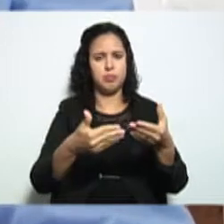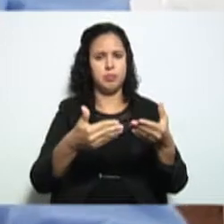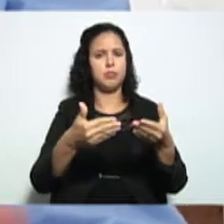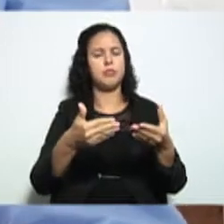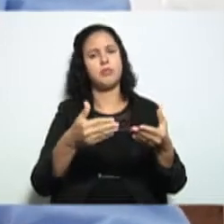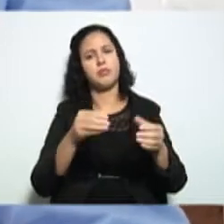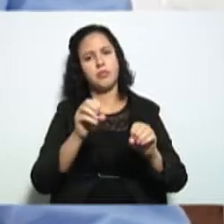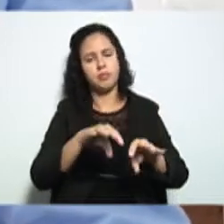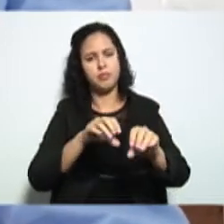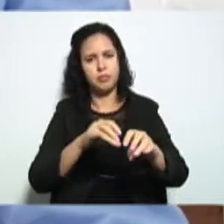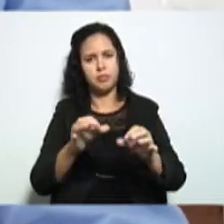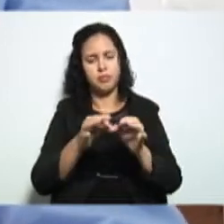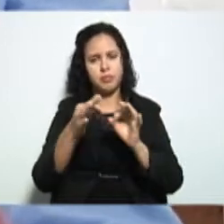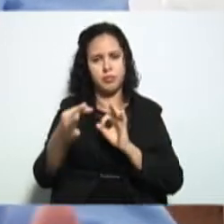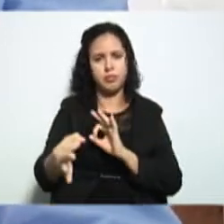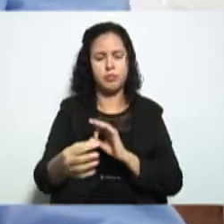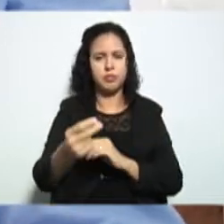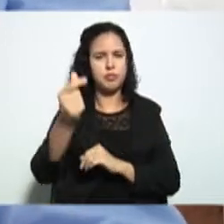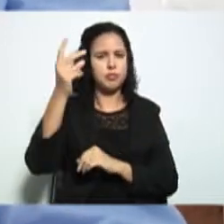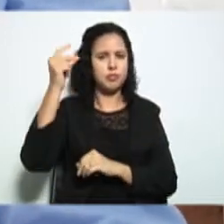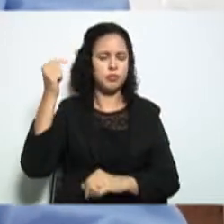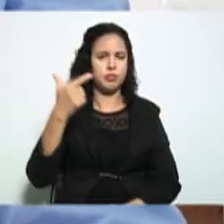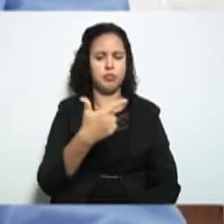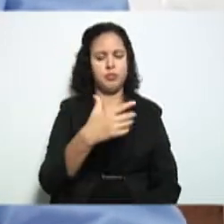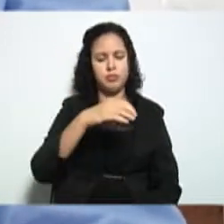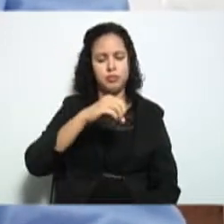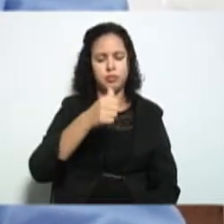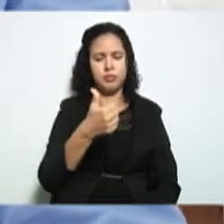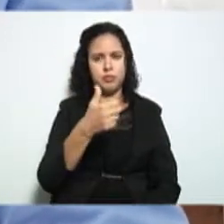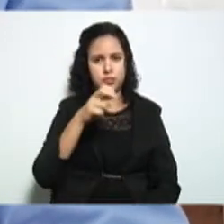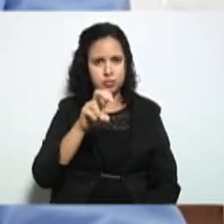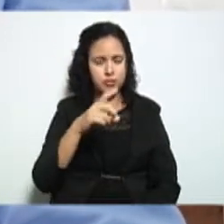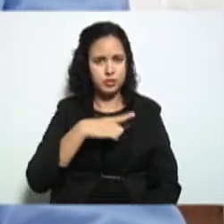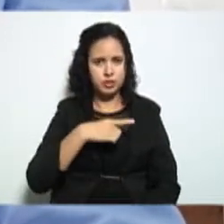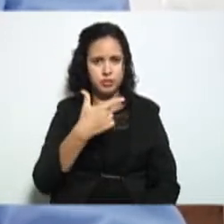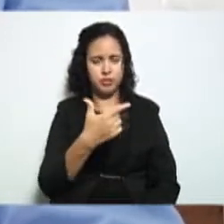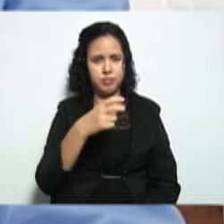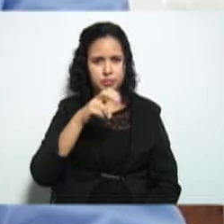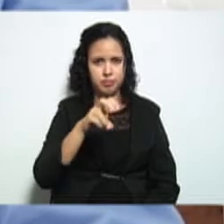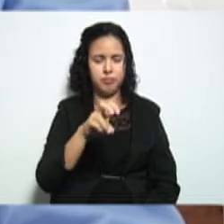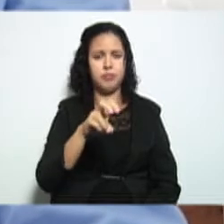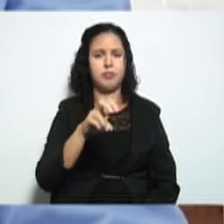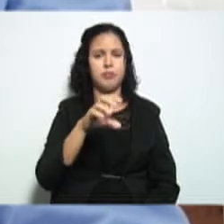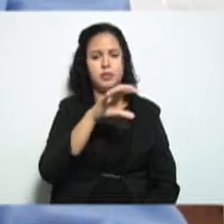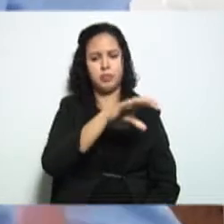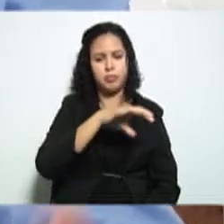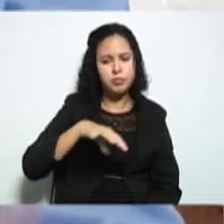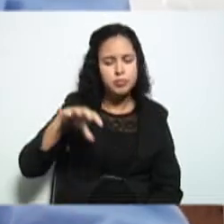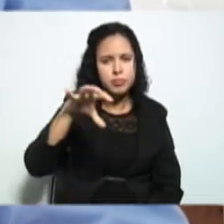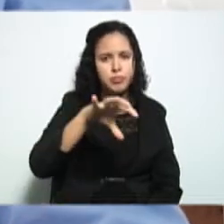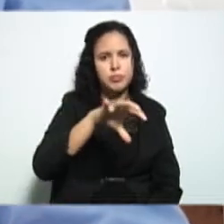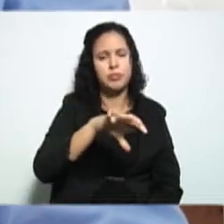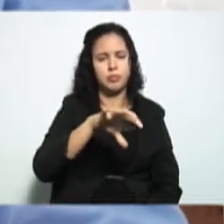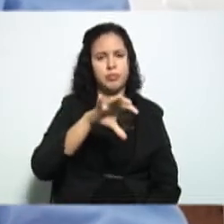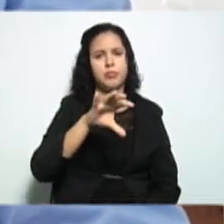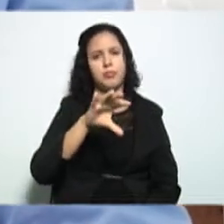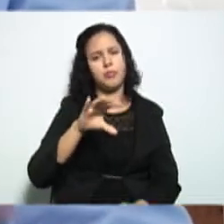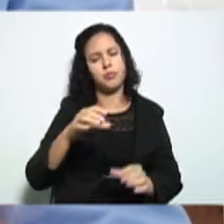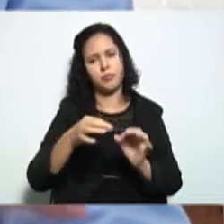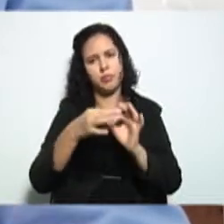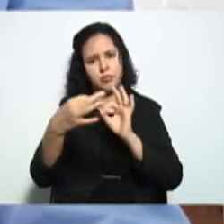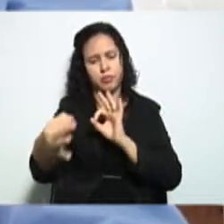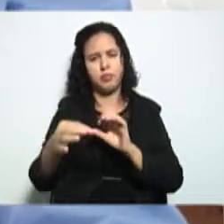em 2015, existiam 25 polos de EAD do Instituto. E hoje nós temos 143